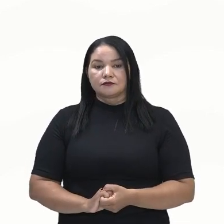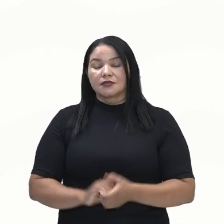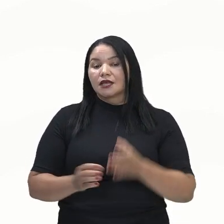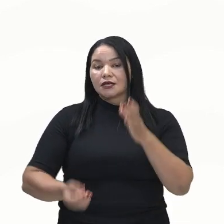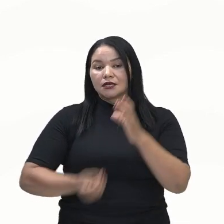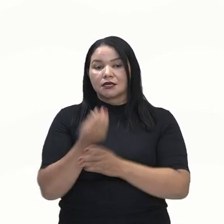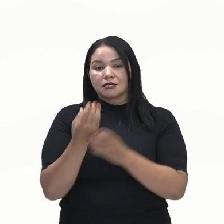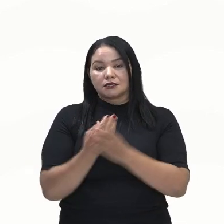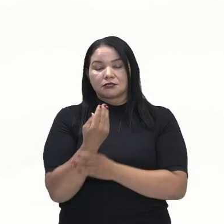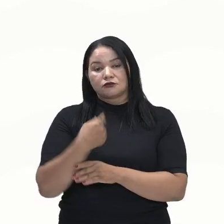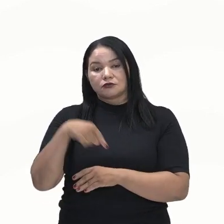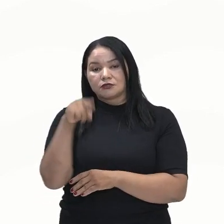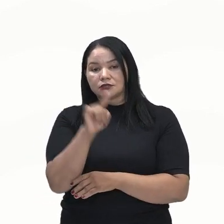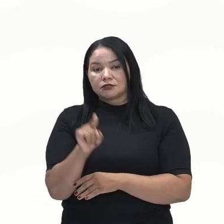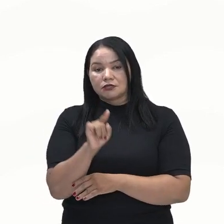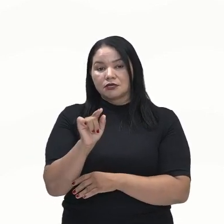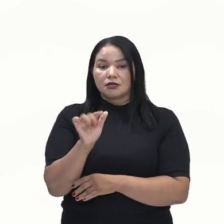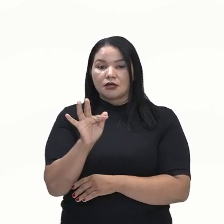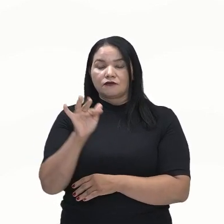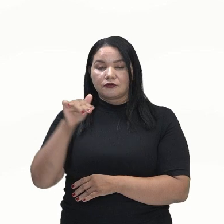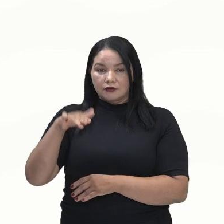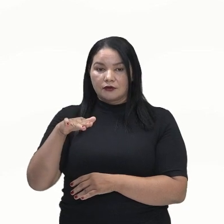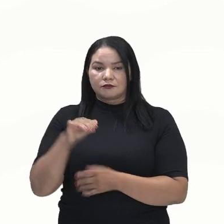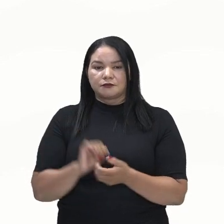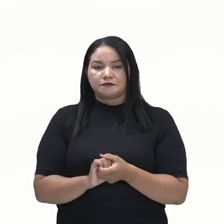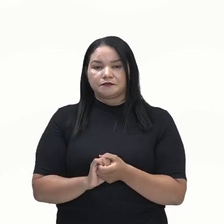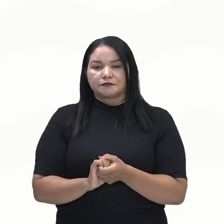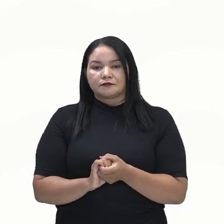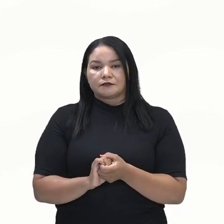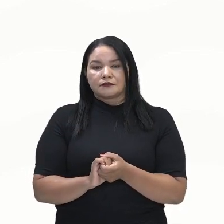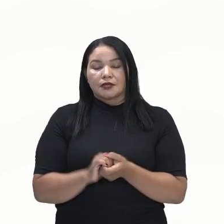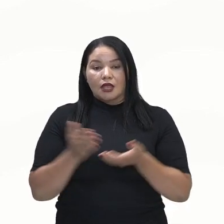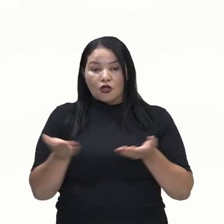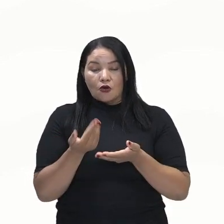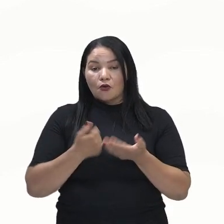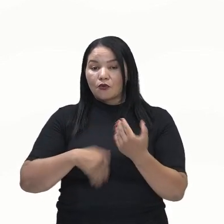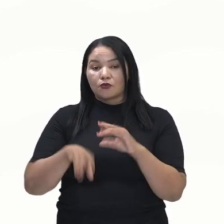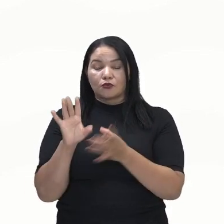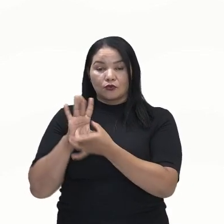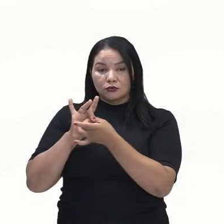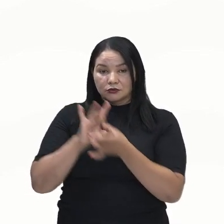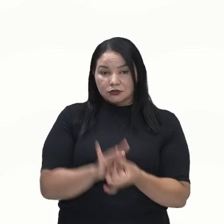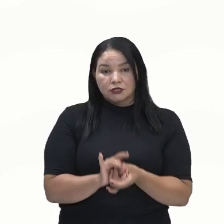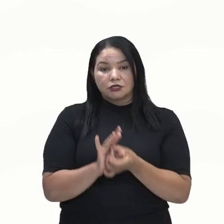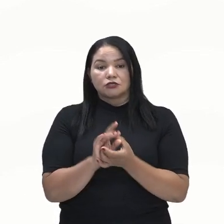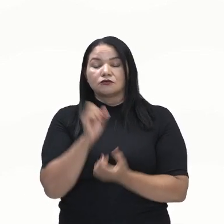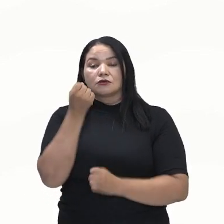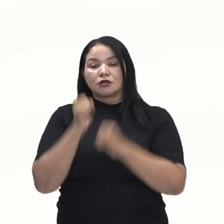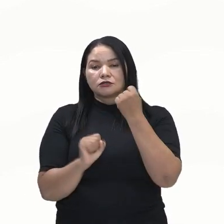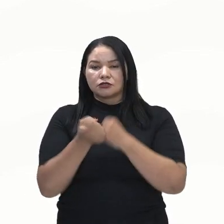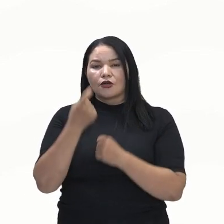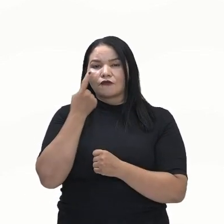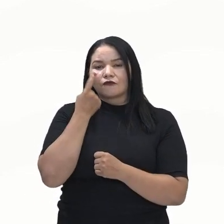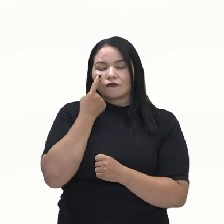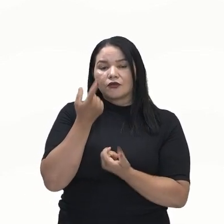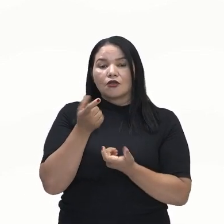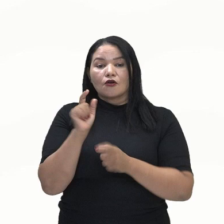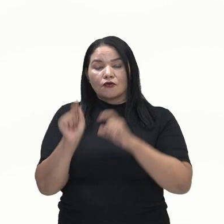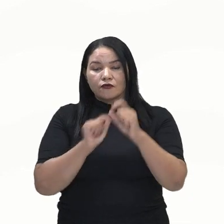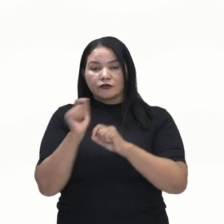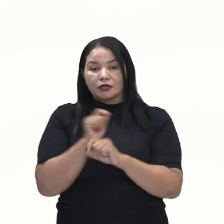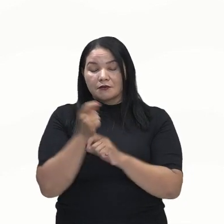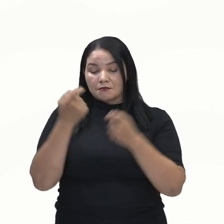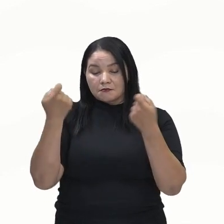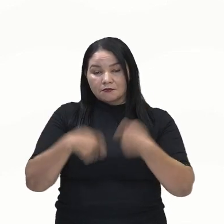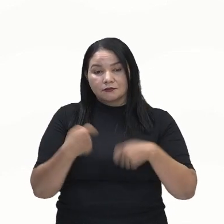Criação da Zona Franca de Manaus. Nesse contexto de industrialização, vamos observar que é necessário